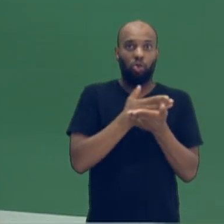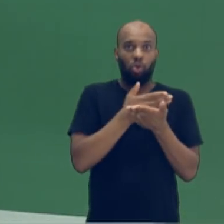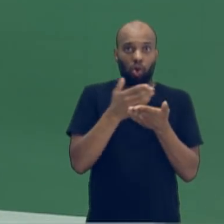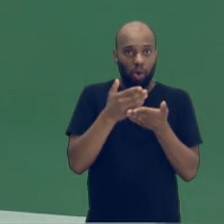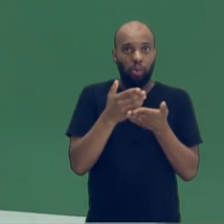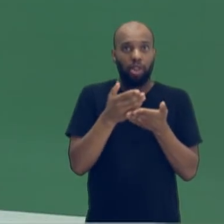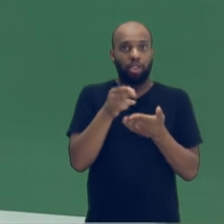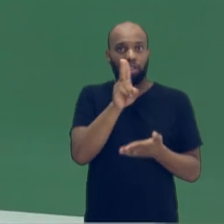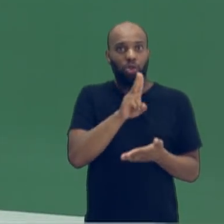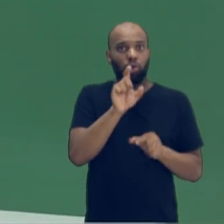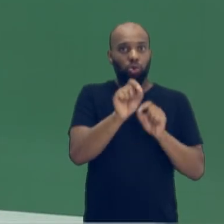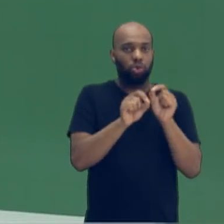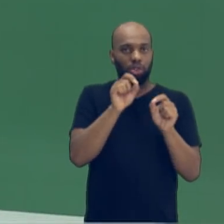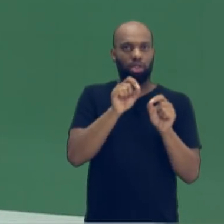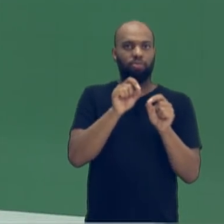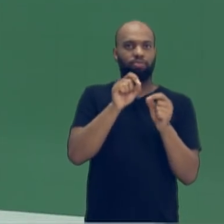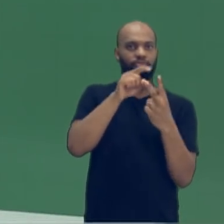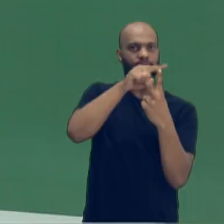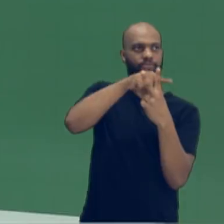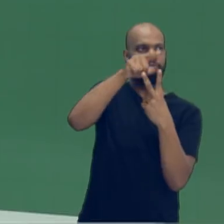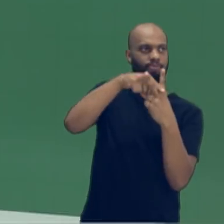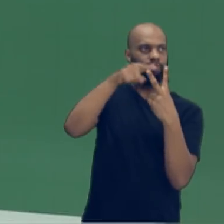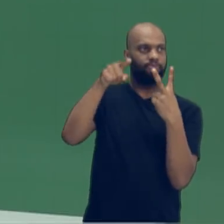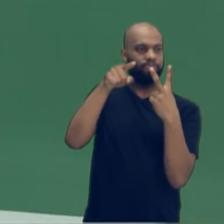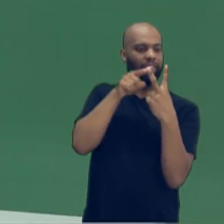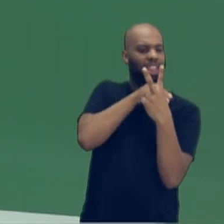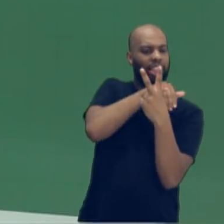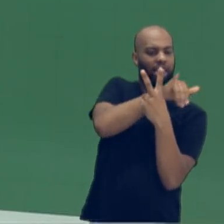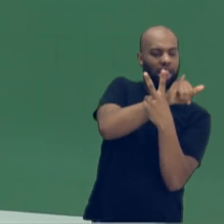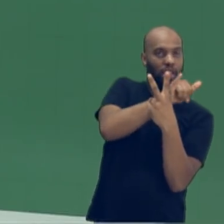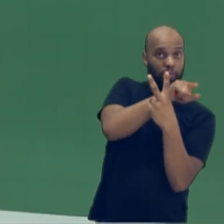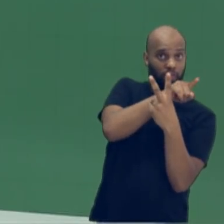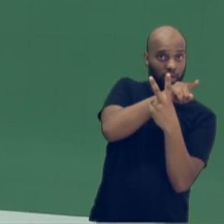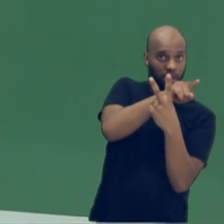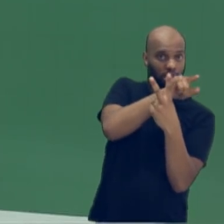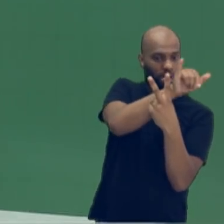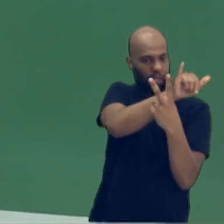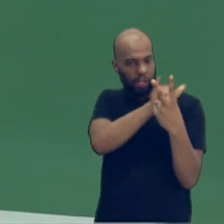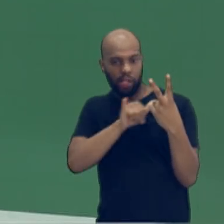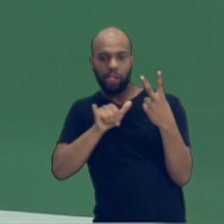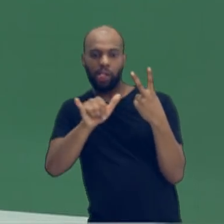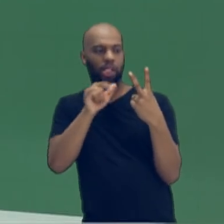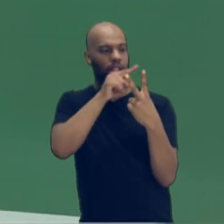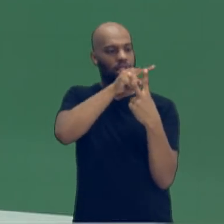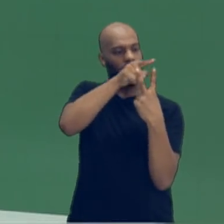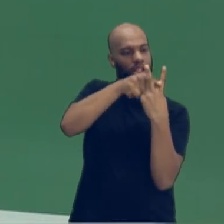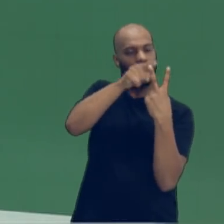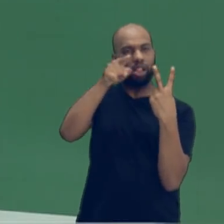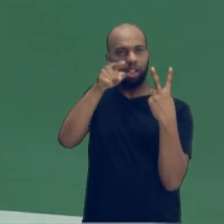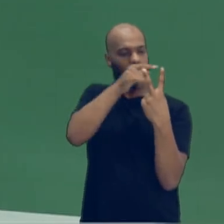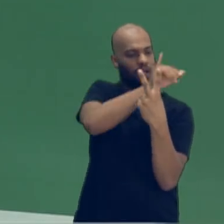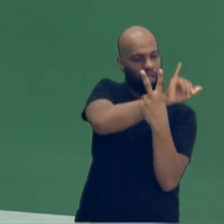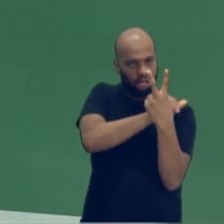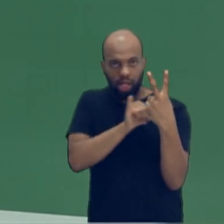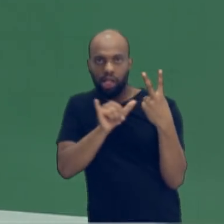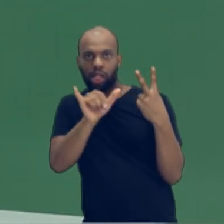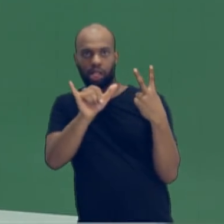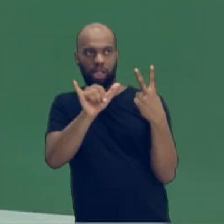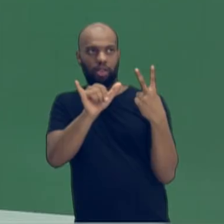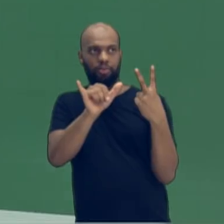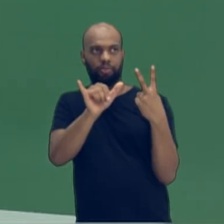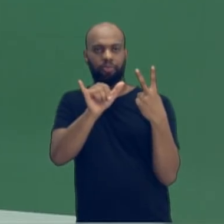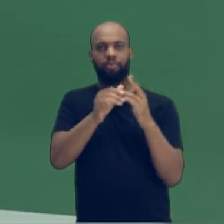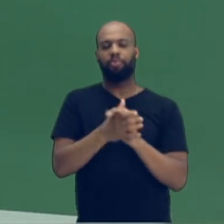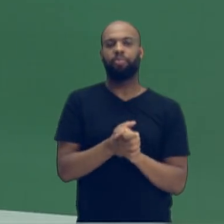y, que está fora desse radical interno. Eu vou introduzir o y dentro do radical, o radical da